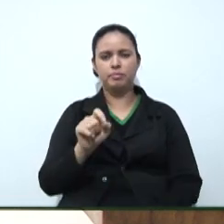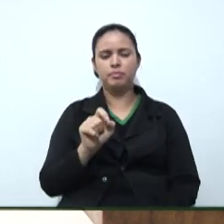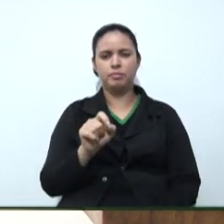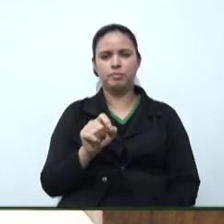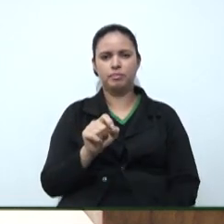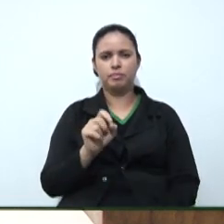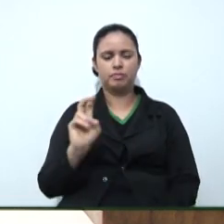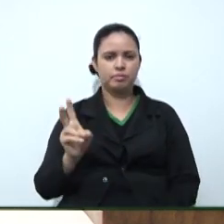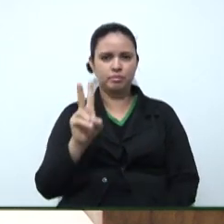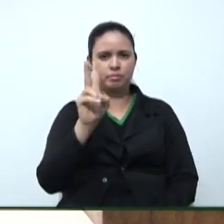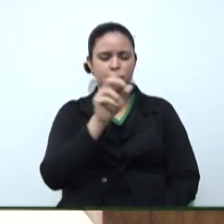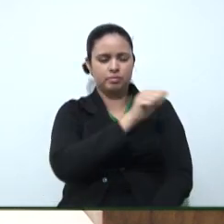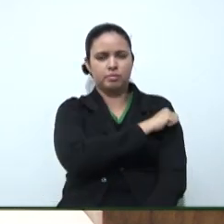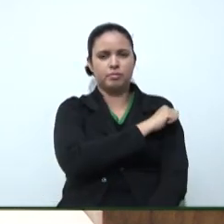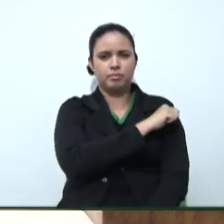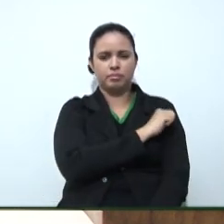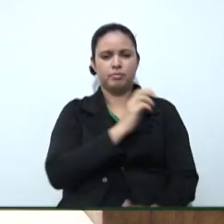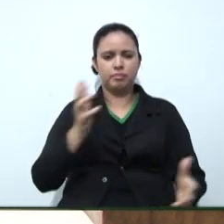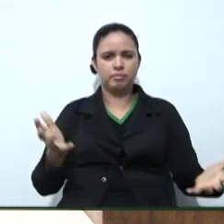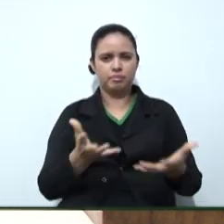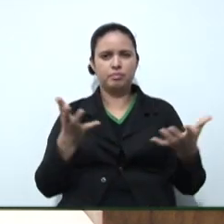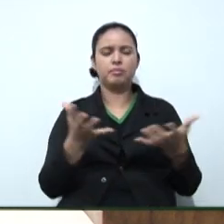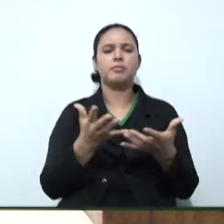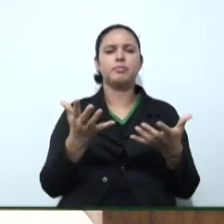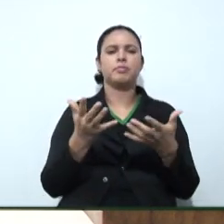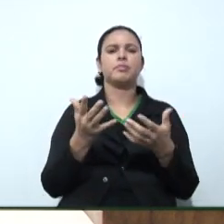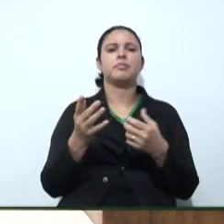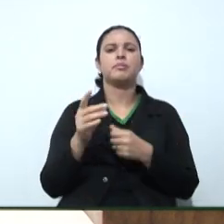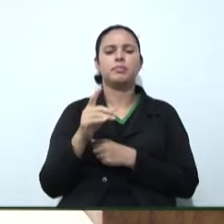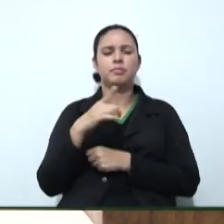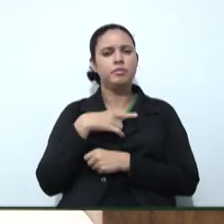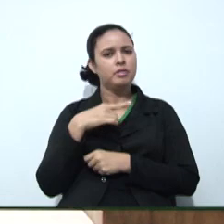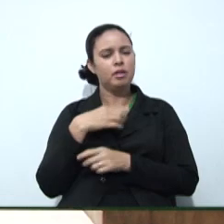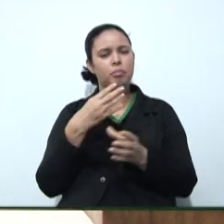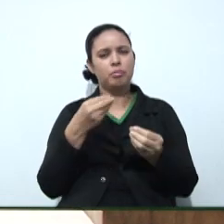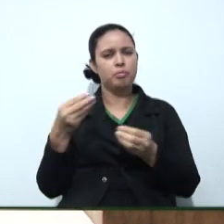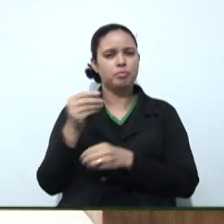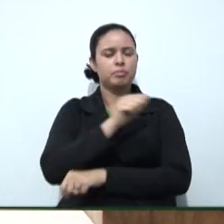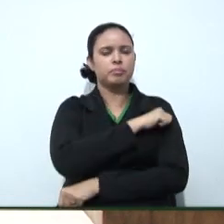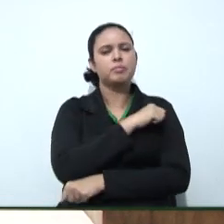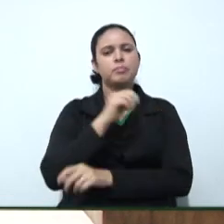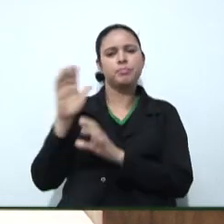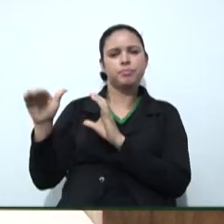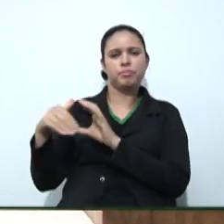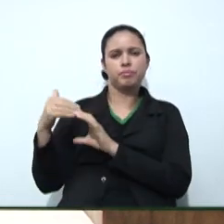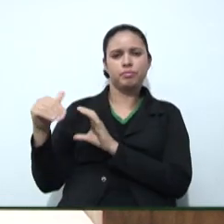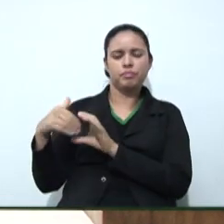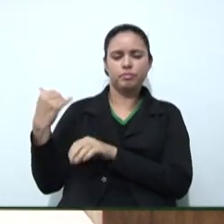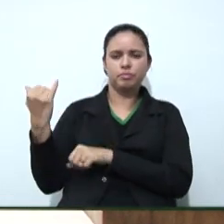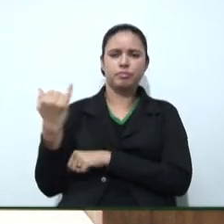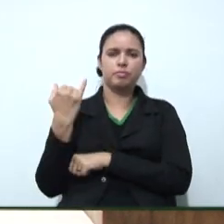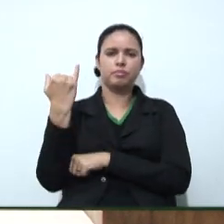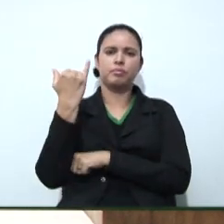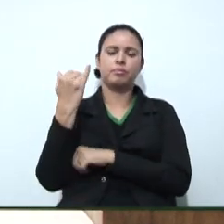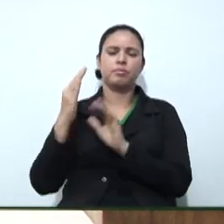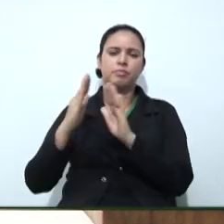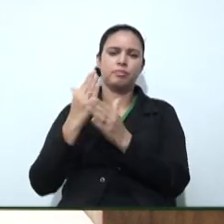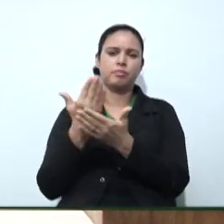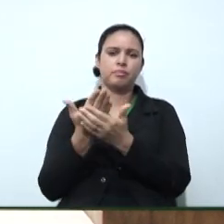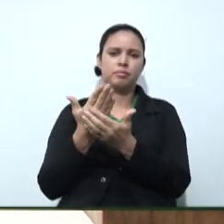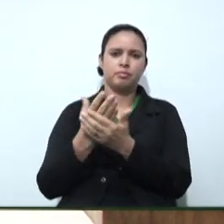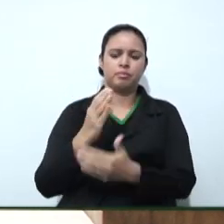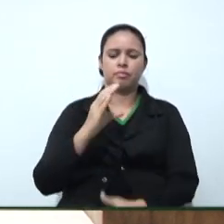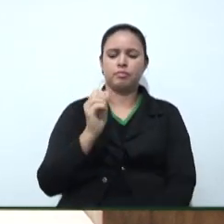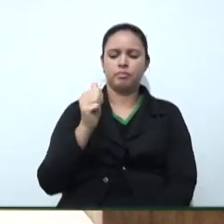nossos alunos, a Anaíse e Franciele, não é? Então a gente está tendo uma participação muito importante da Escola Campos Sales, lá de São